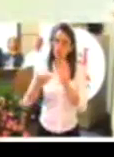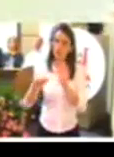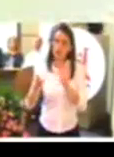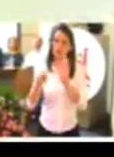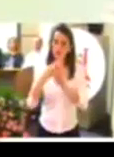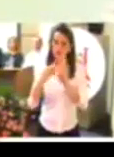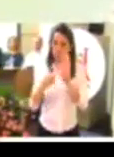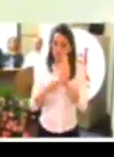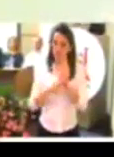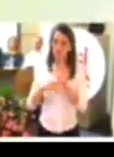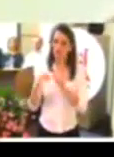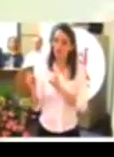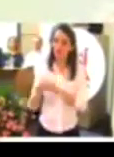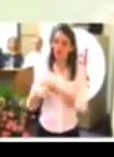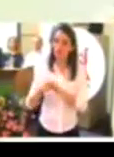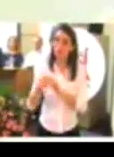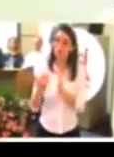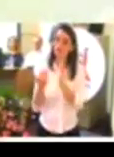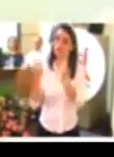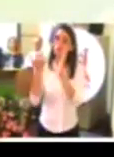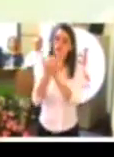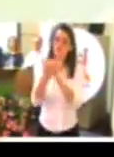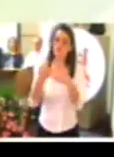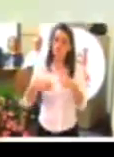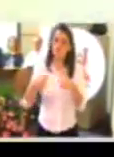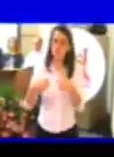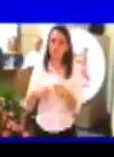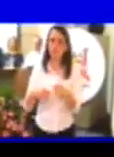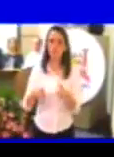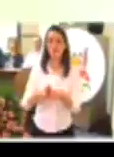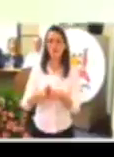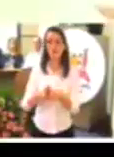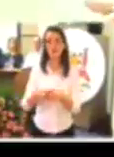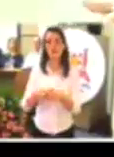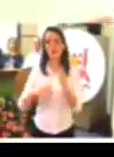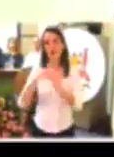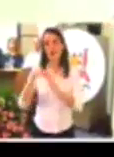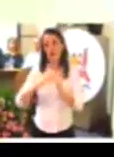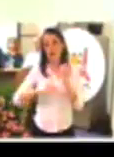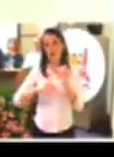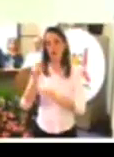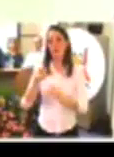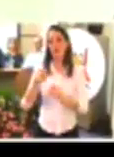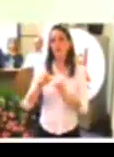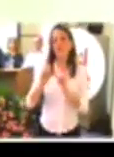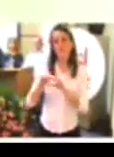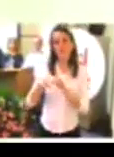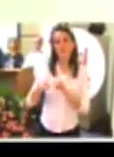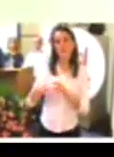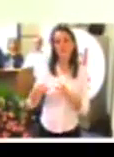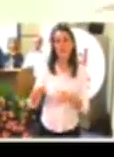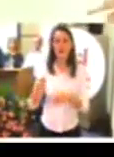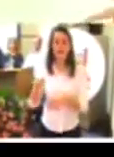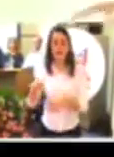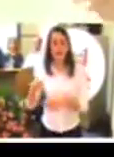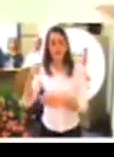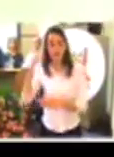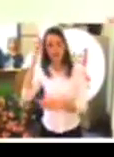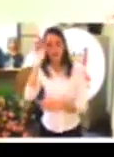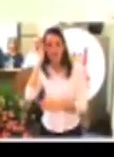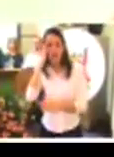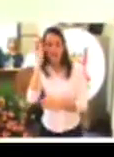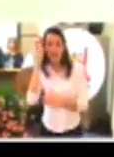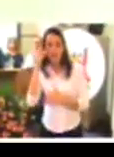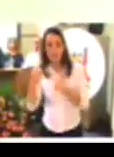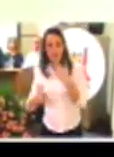a educação tem um valor adicional, que ela prepara o serviço público para que ele possa